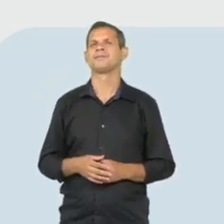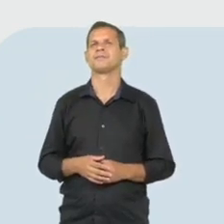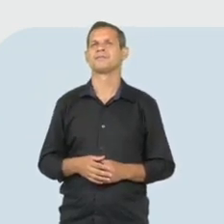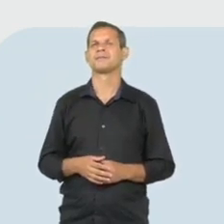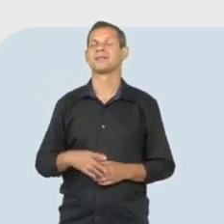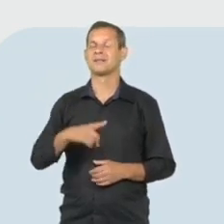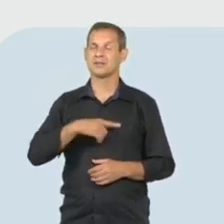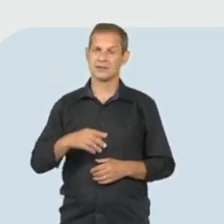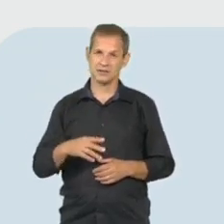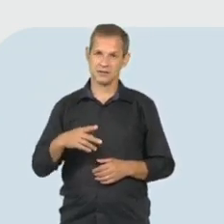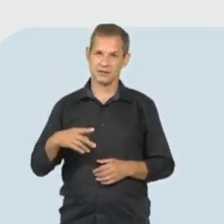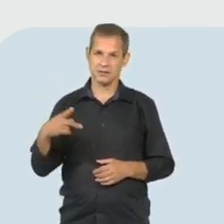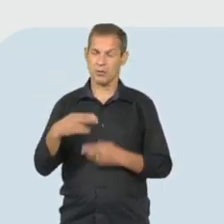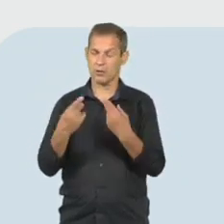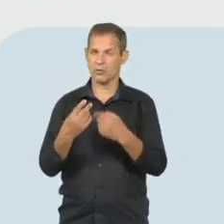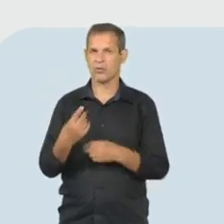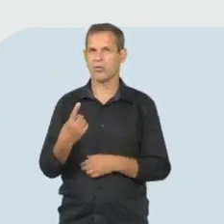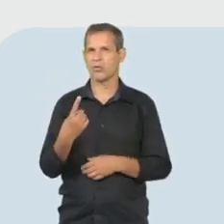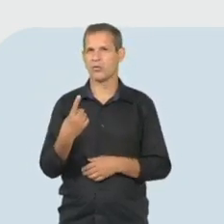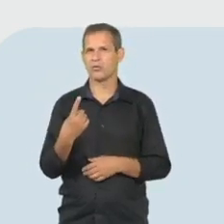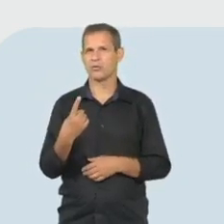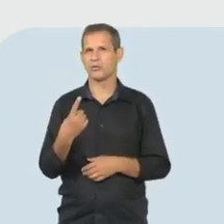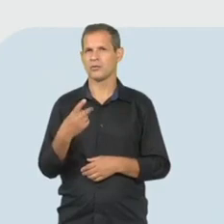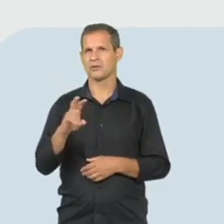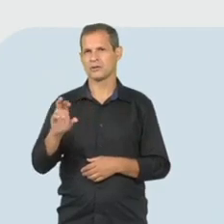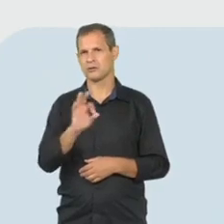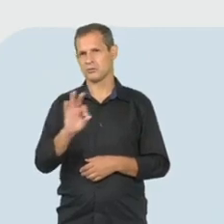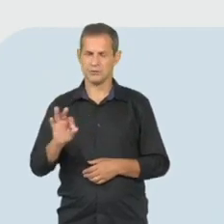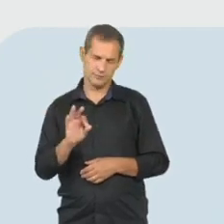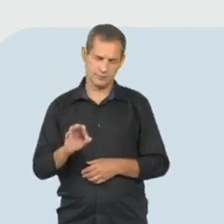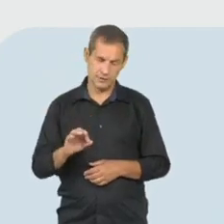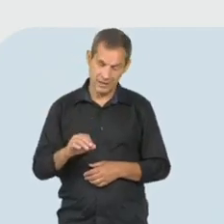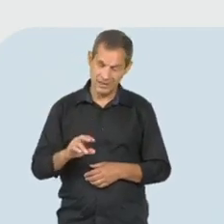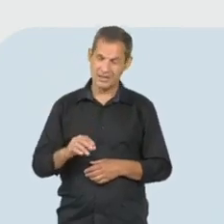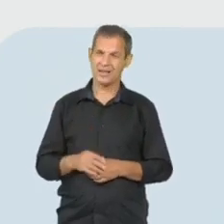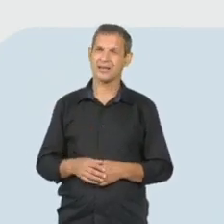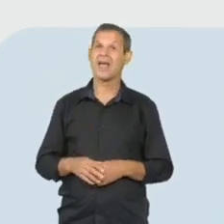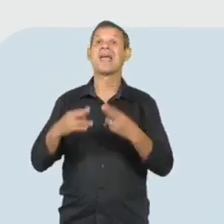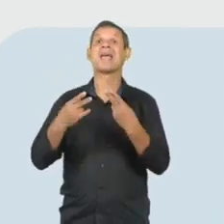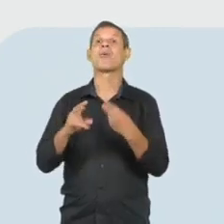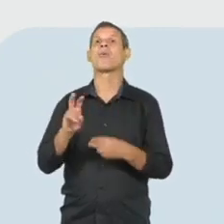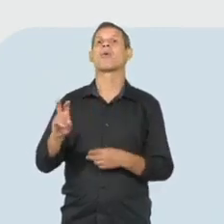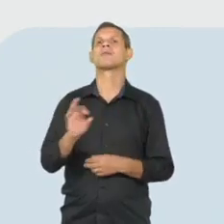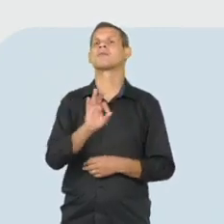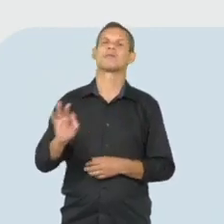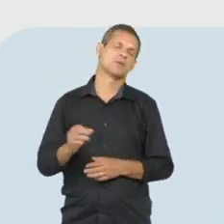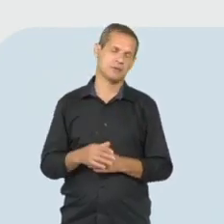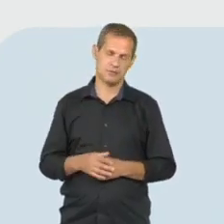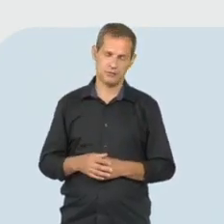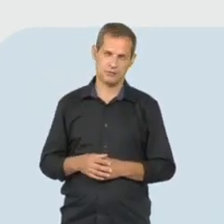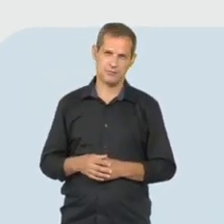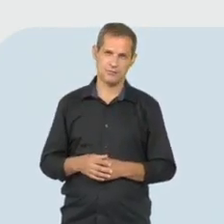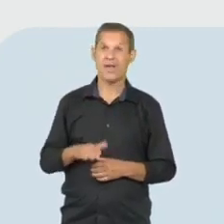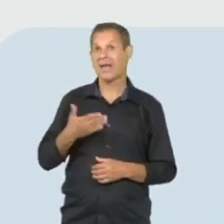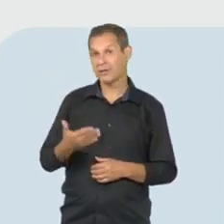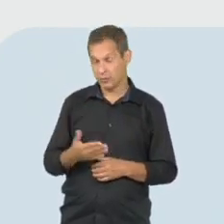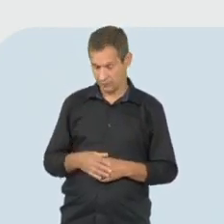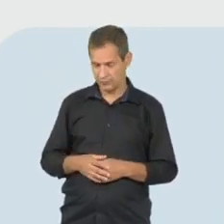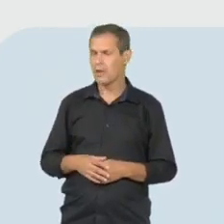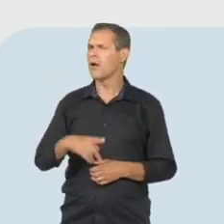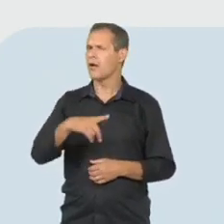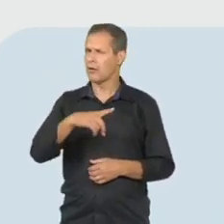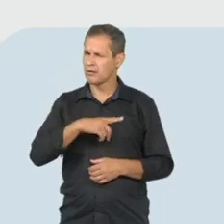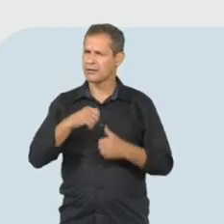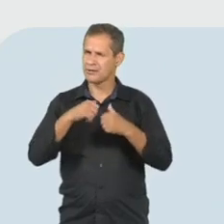tinha que ser maior ou igual a 5%. E ele é igual a 5%. Então, se ele